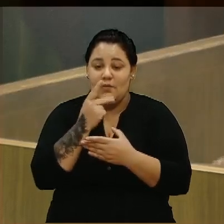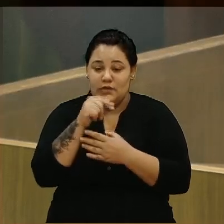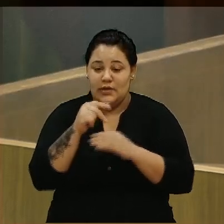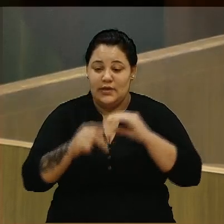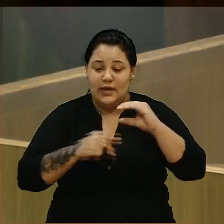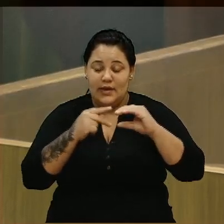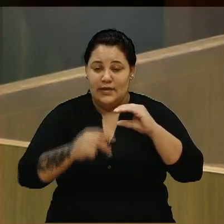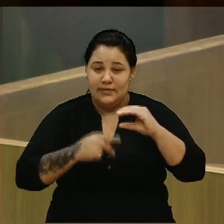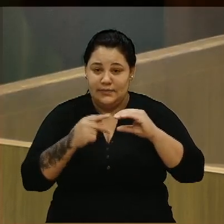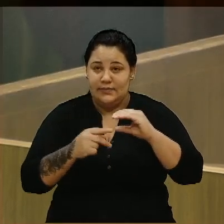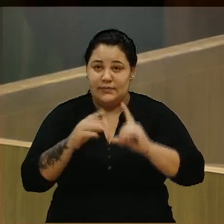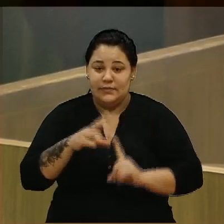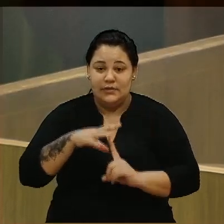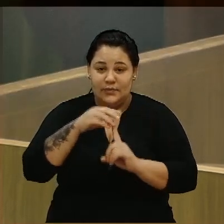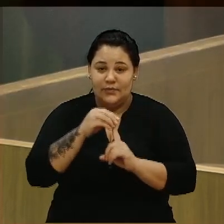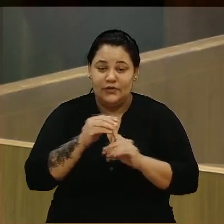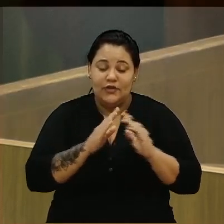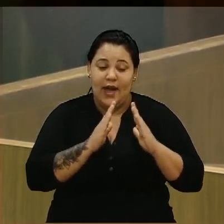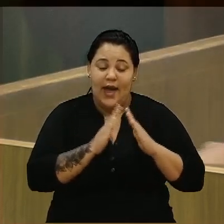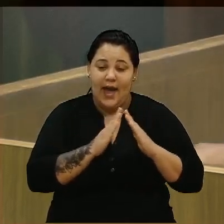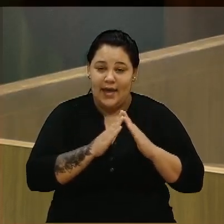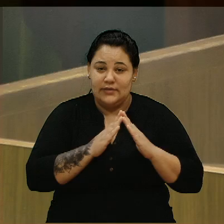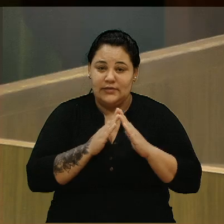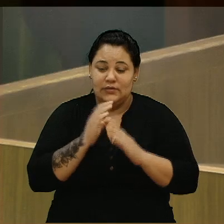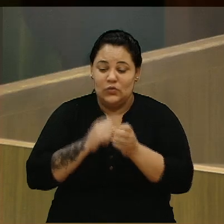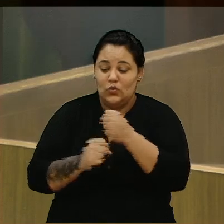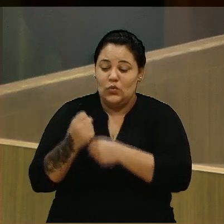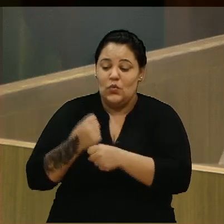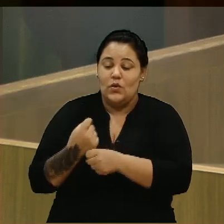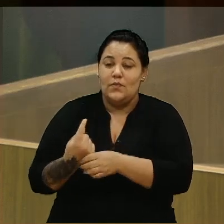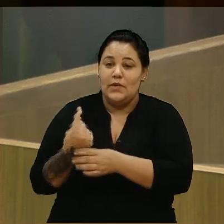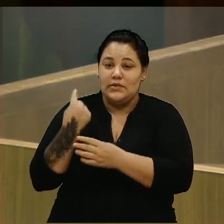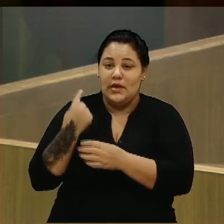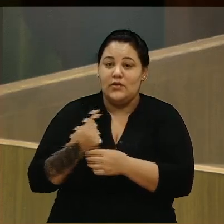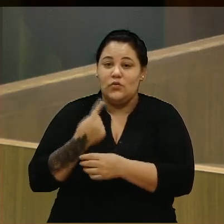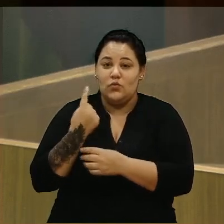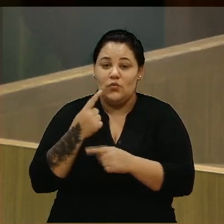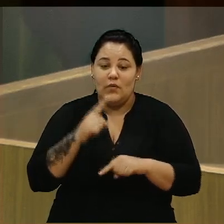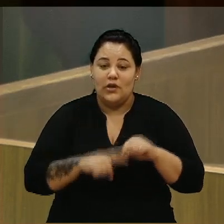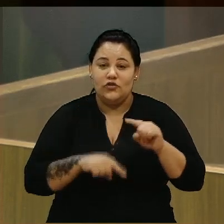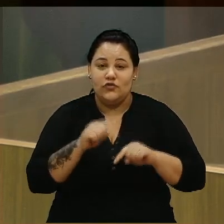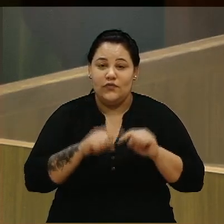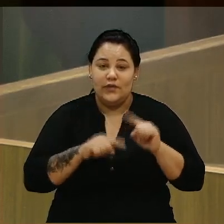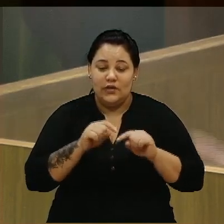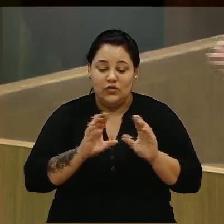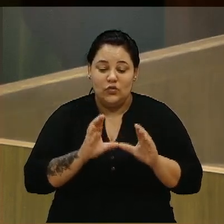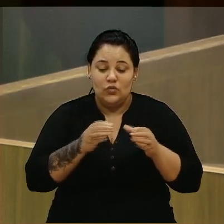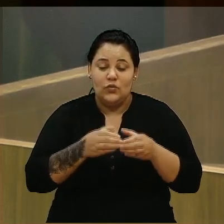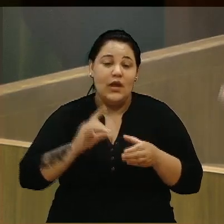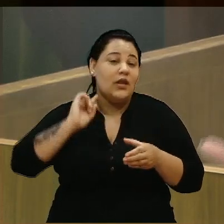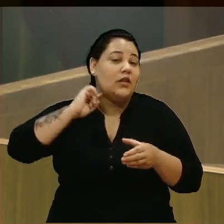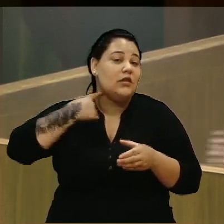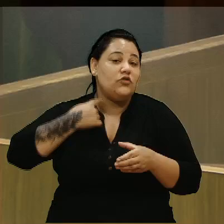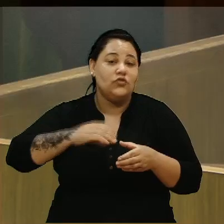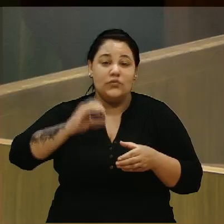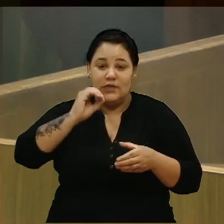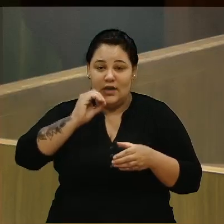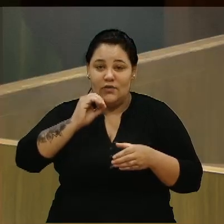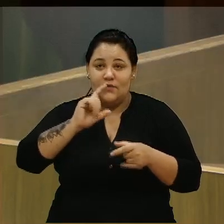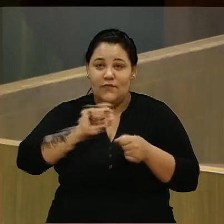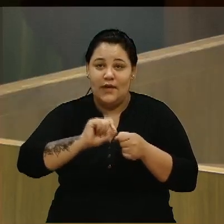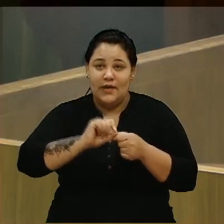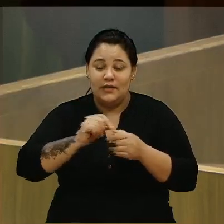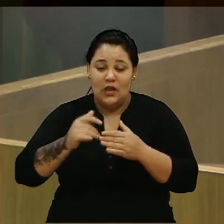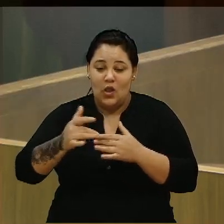casa sediando no ano passado, uma das atividades que o coletivo Caxias Lixo Zero faz ao longo do ano aqui, né?